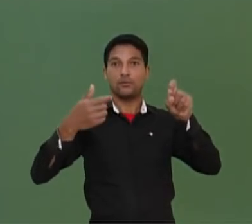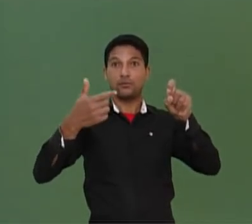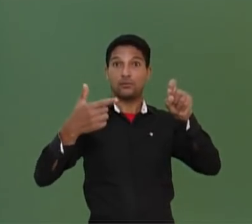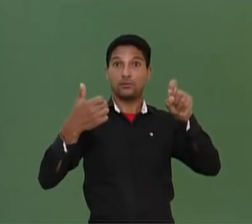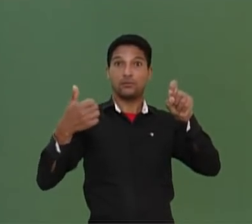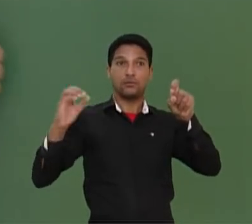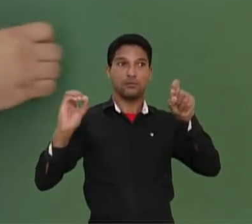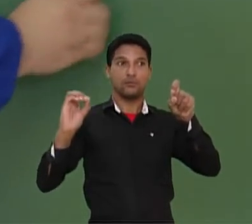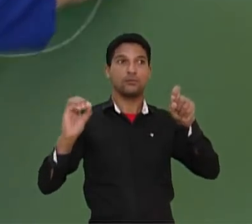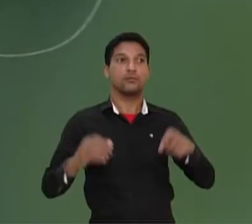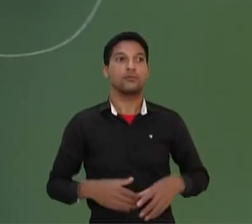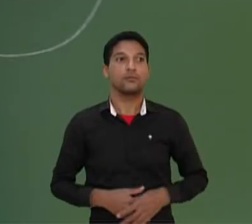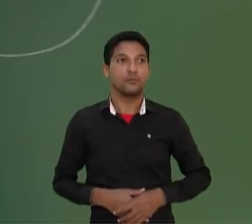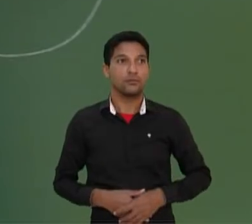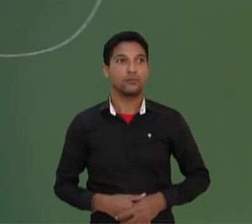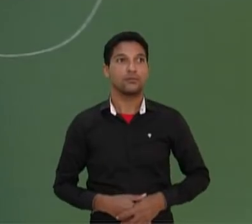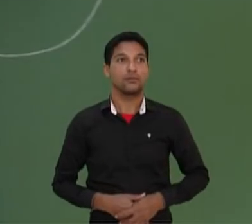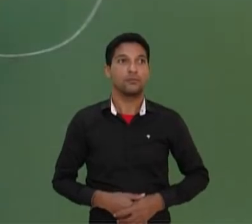Certo?